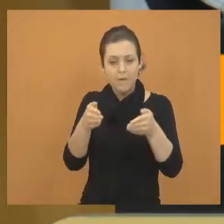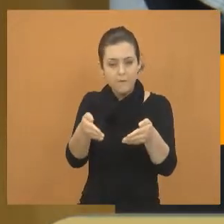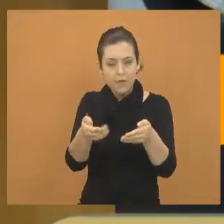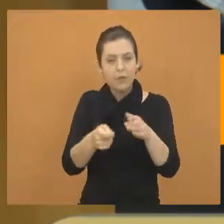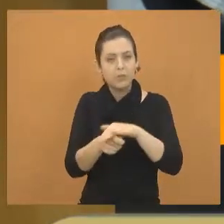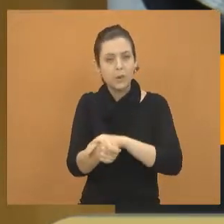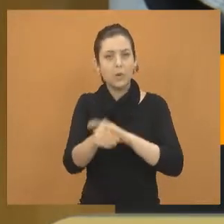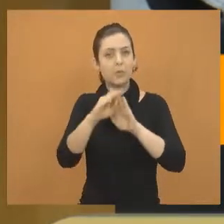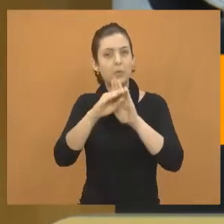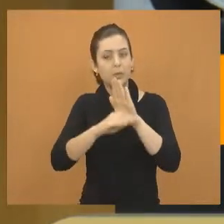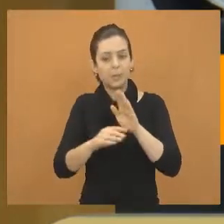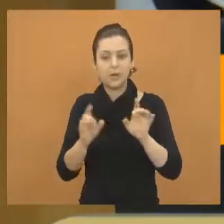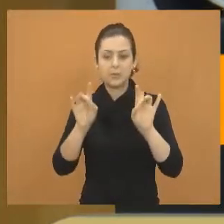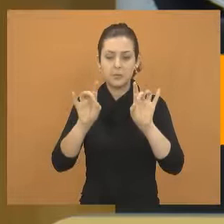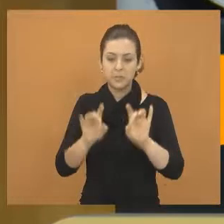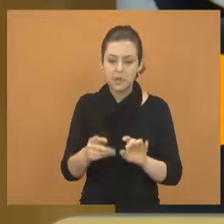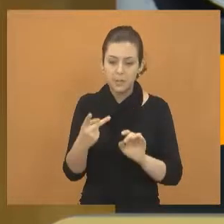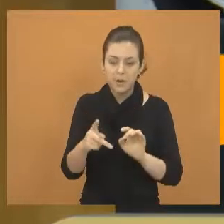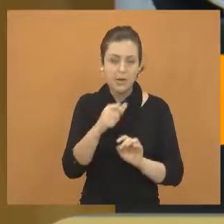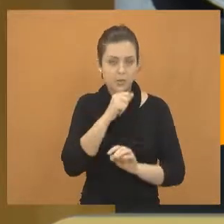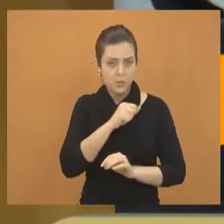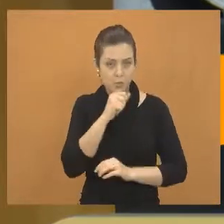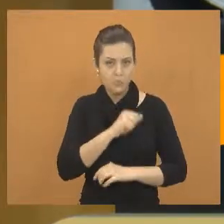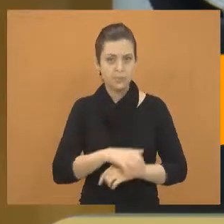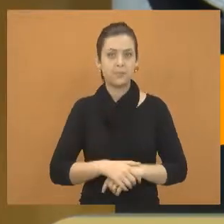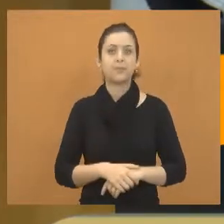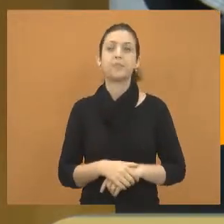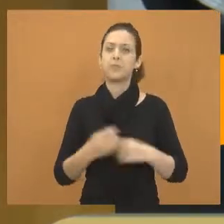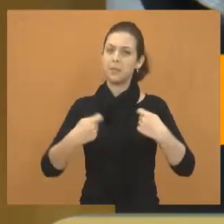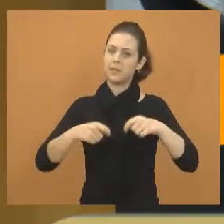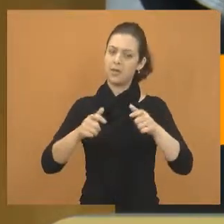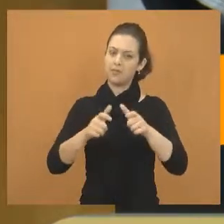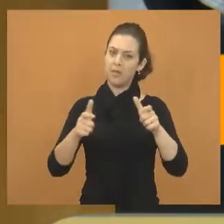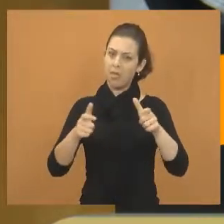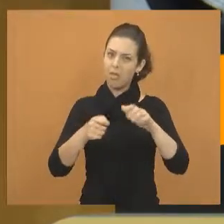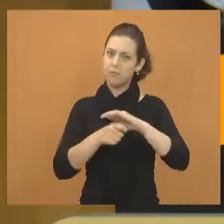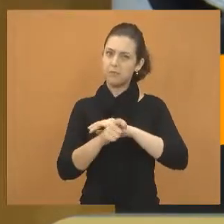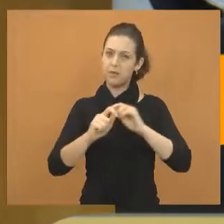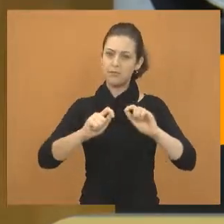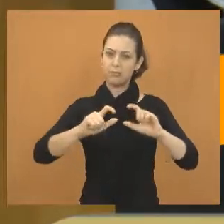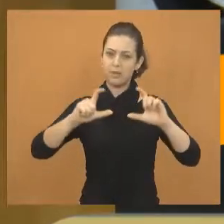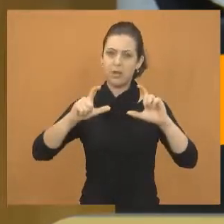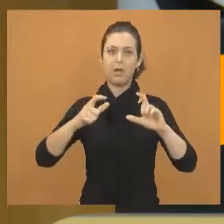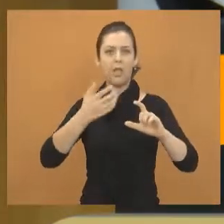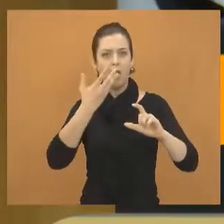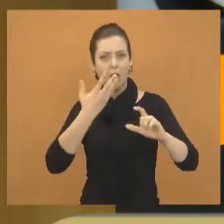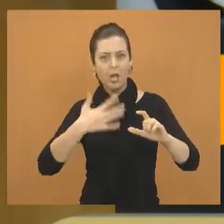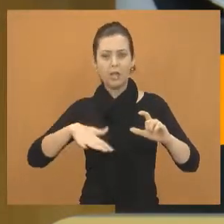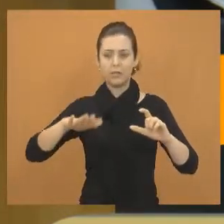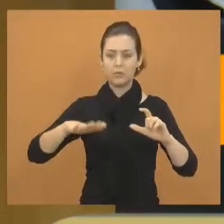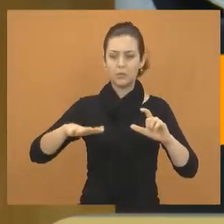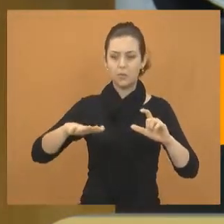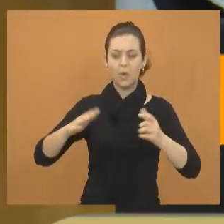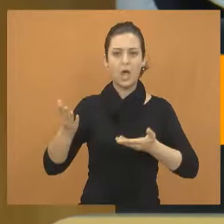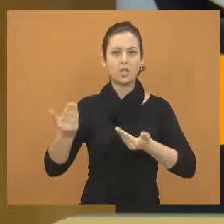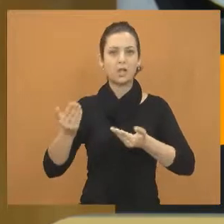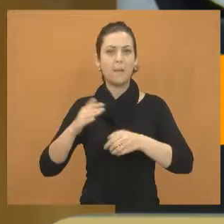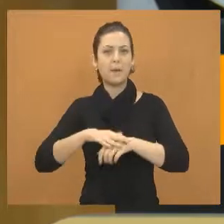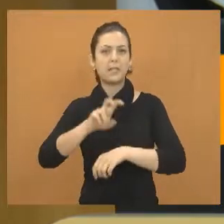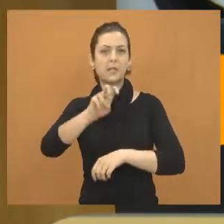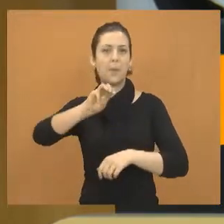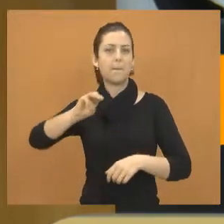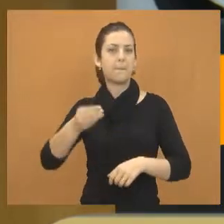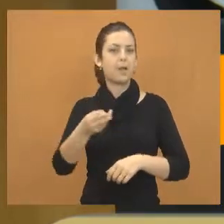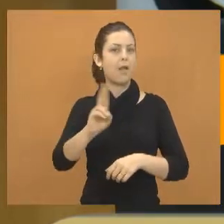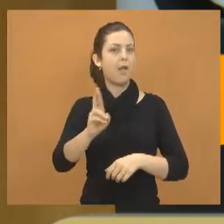a programas específicos com relação ao idoso. Nós precisamos aumentar essa quantia. Criança e adolescente receberá mais de